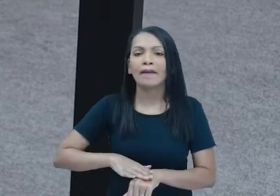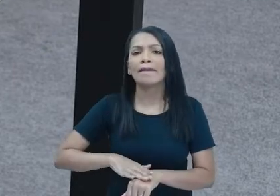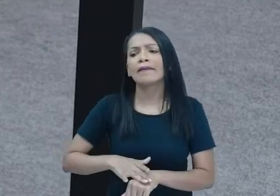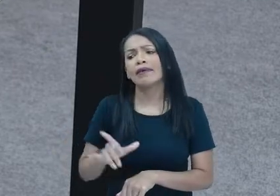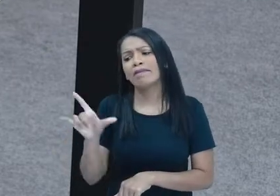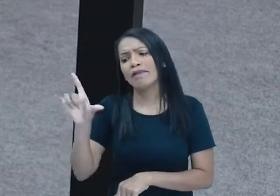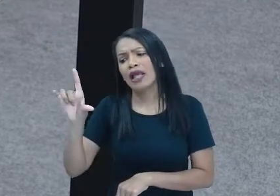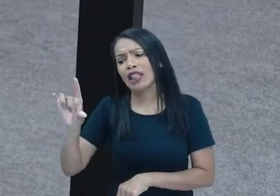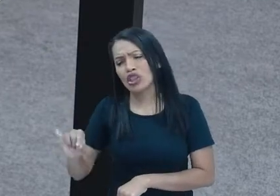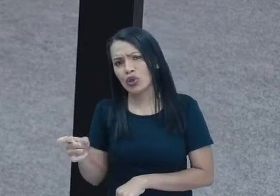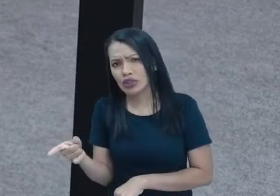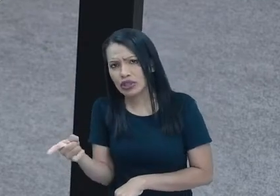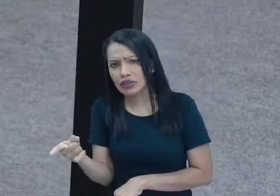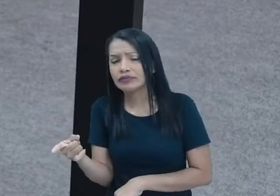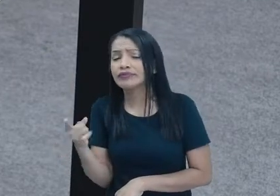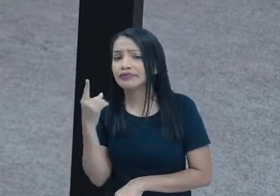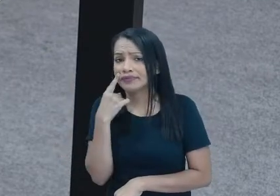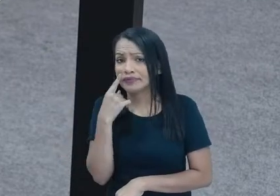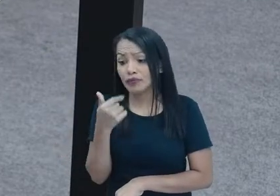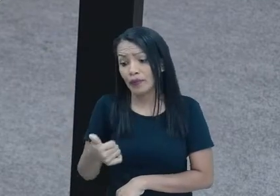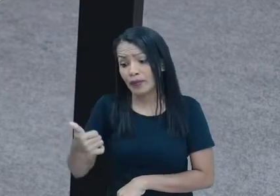que esse daqui.